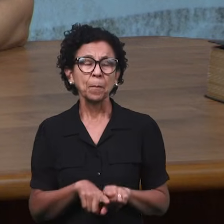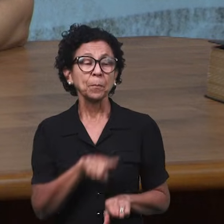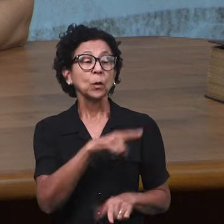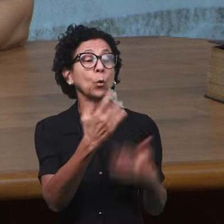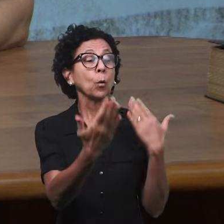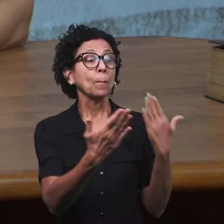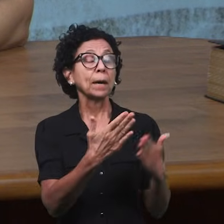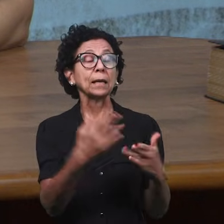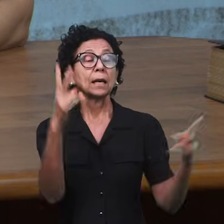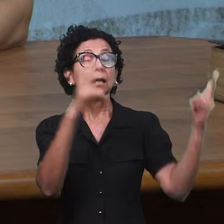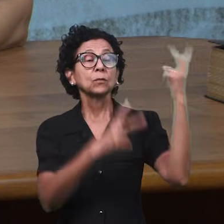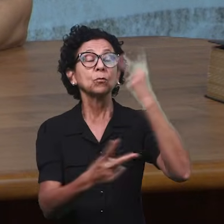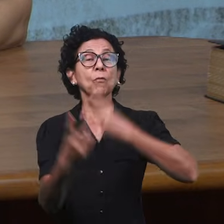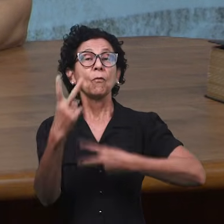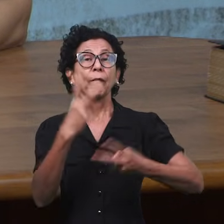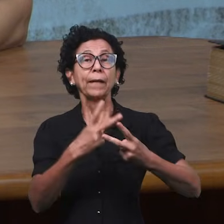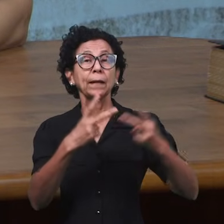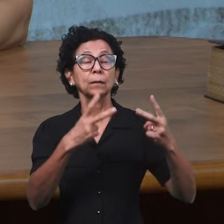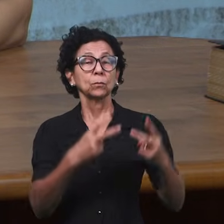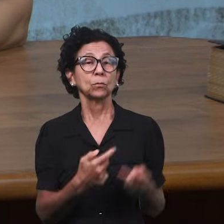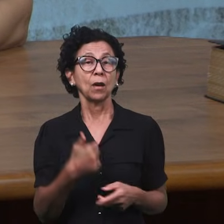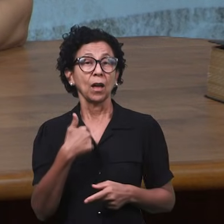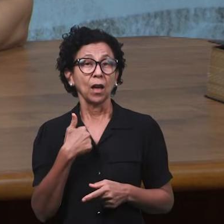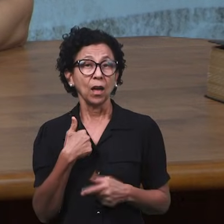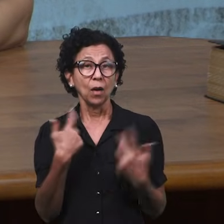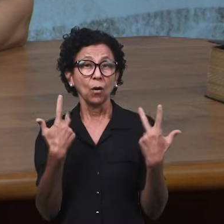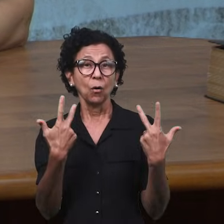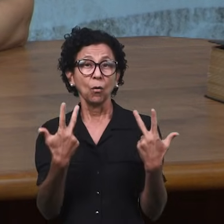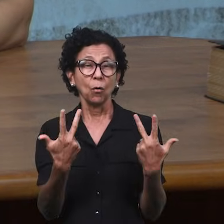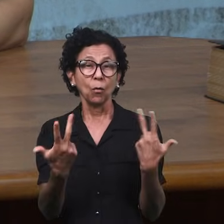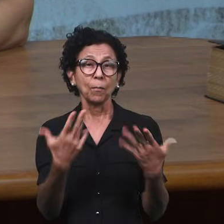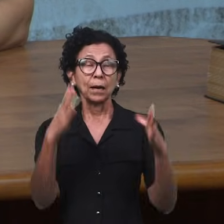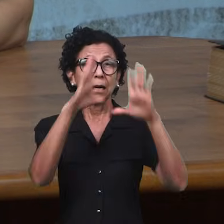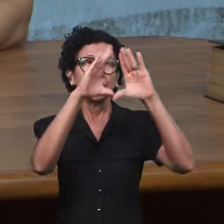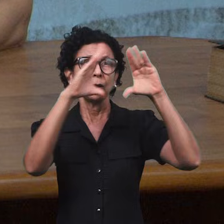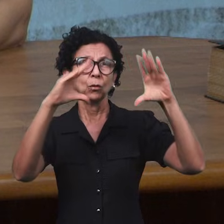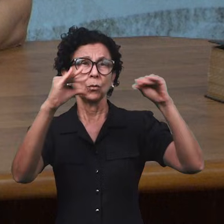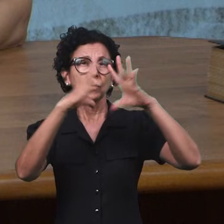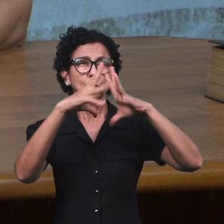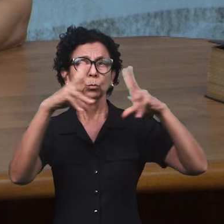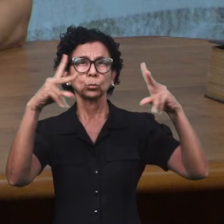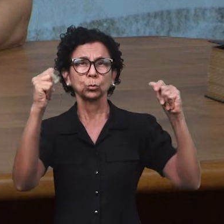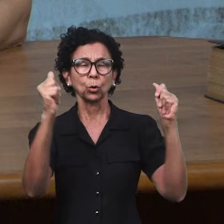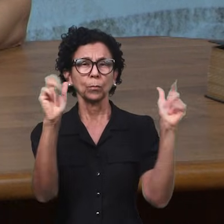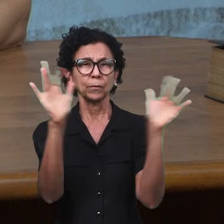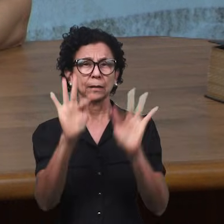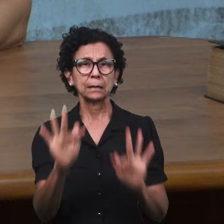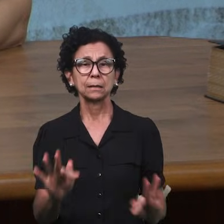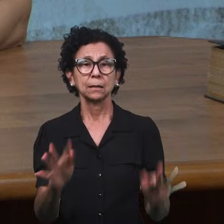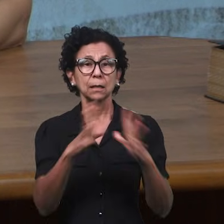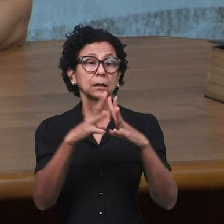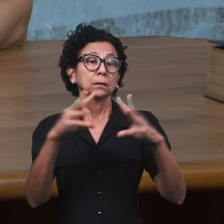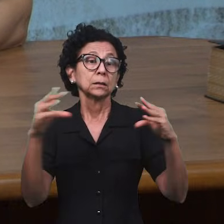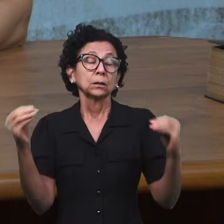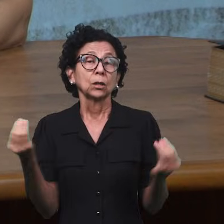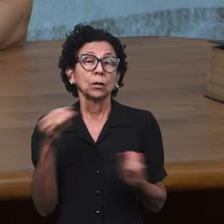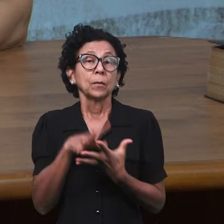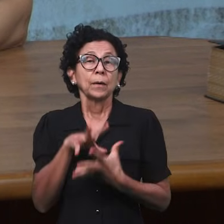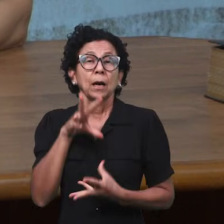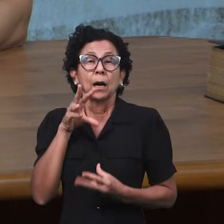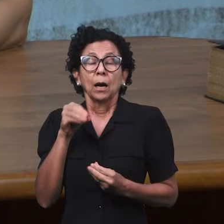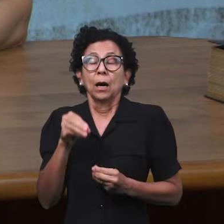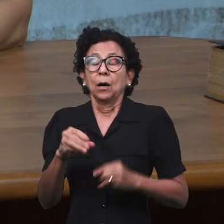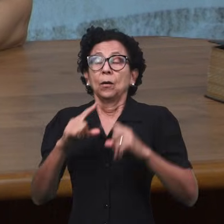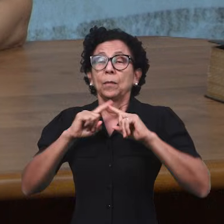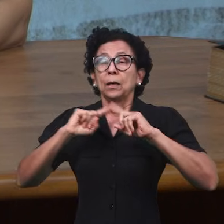nuvem passou a minha felicidade. E agora derrama-se em mim a minha alma. Os dias